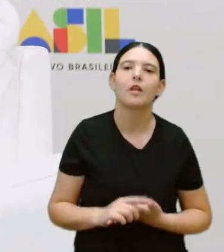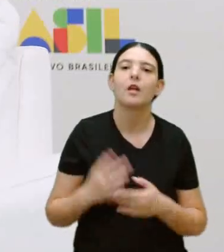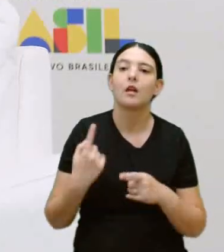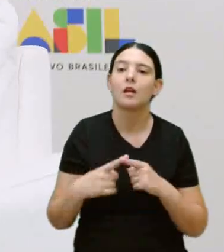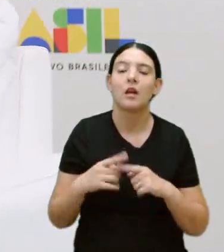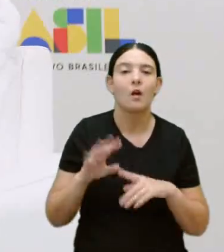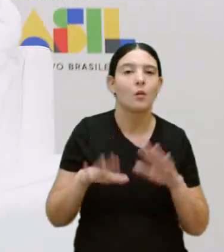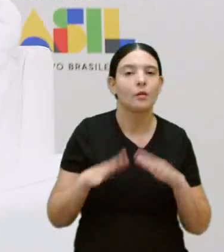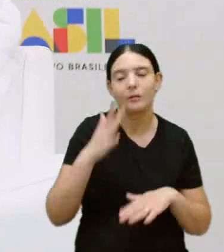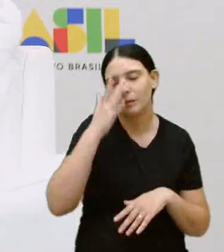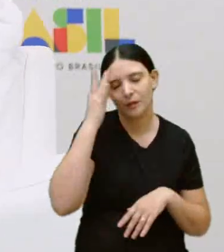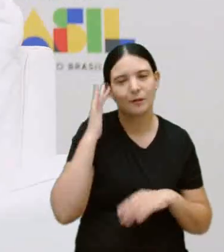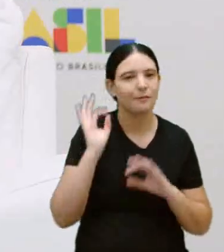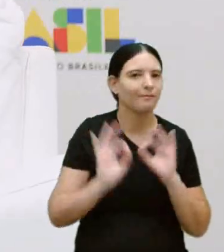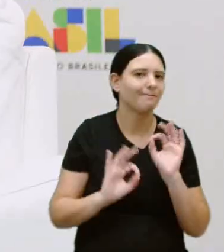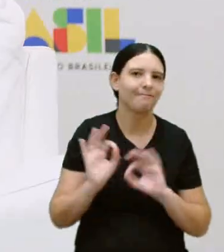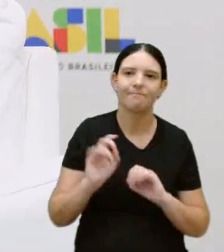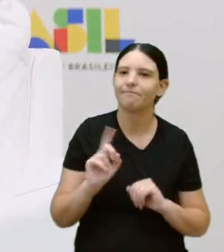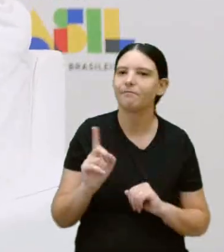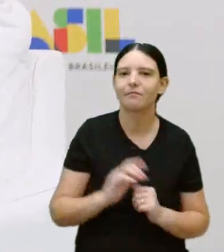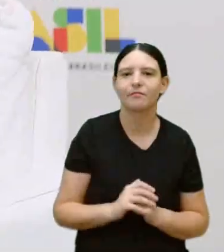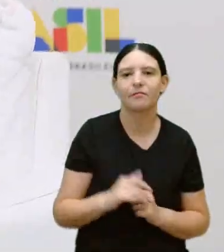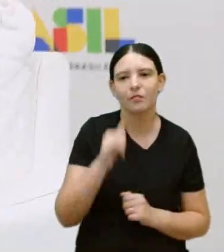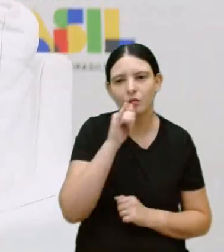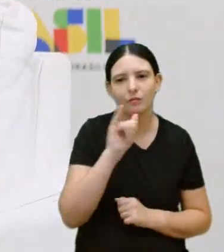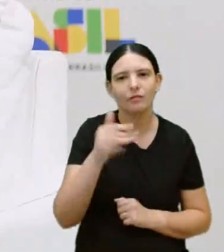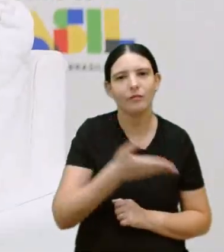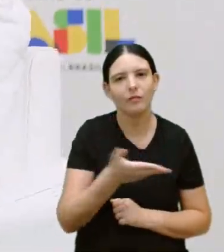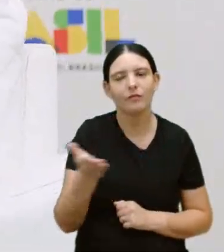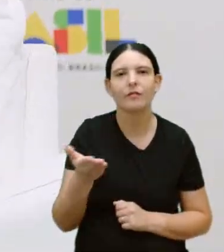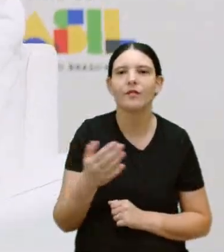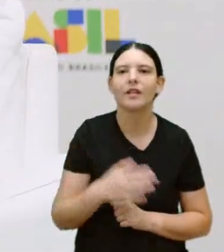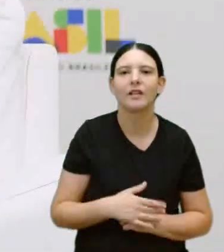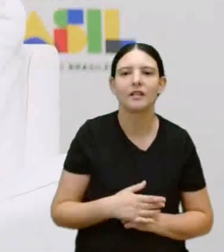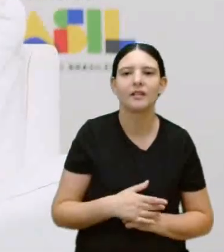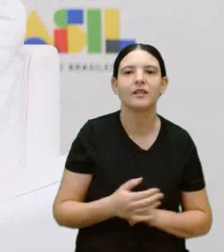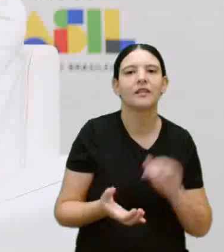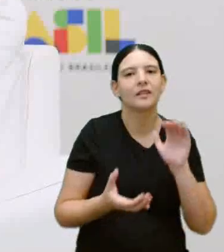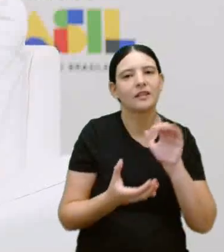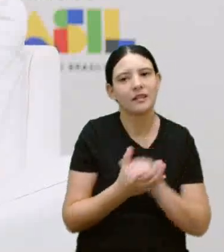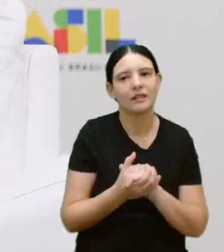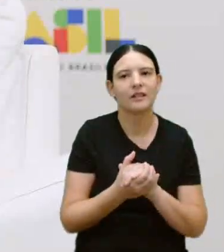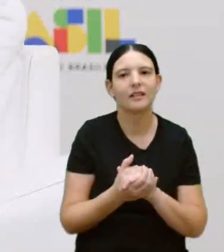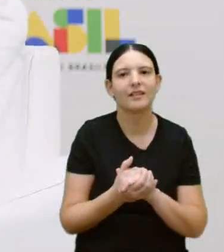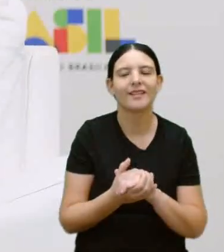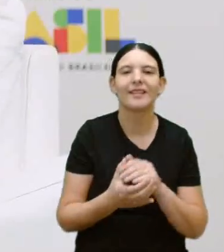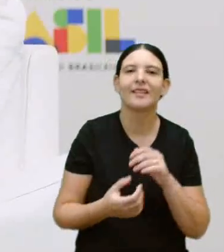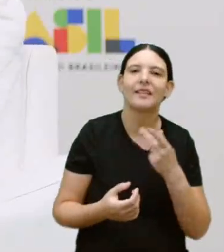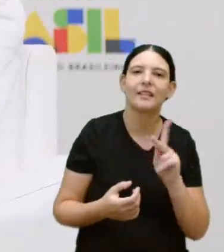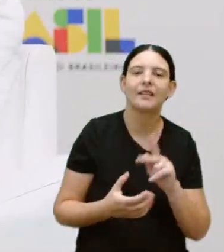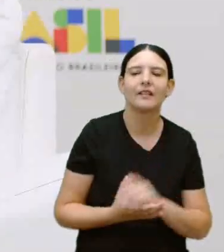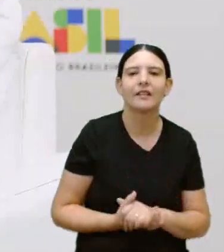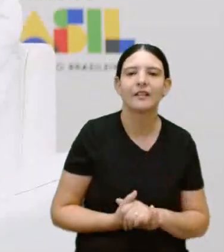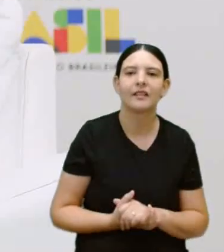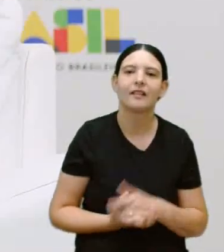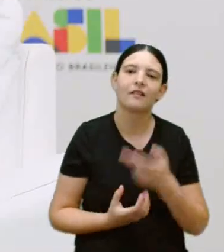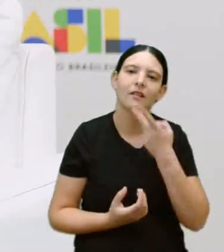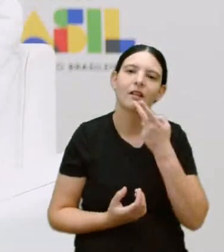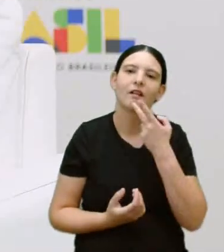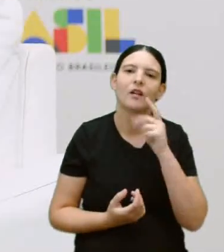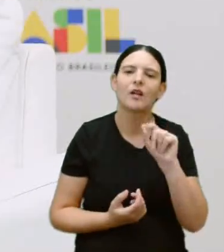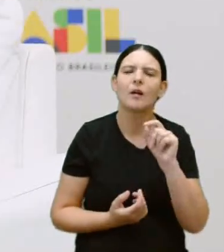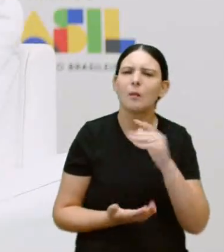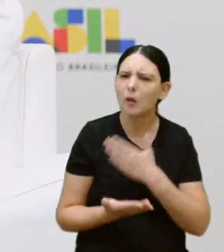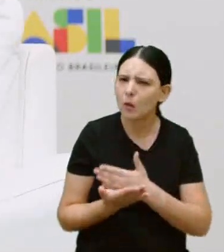preparada. Contar para vocês, eu recomendo assim, eu faço casamento, né? Eu sou casamento. Eu falo assim, para começar um